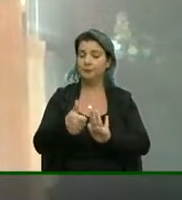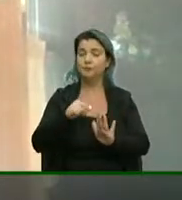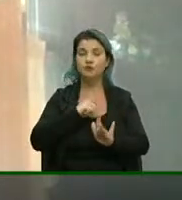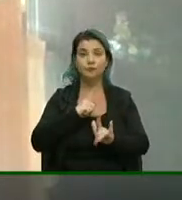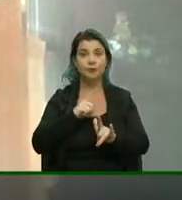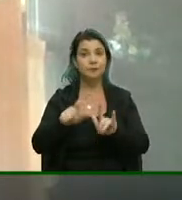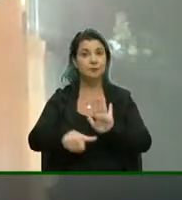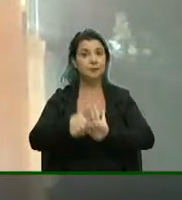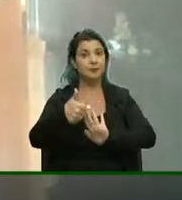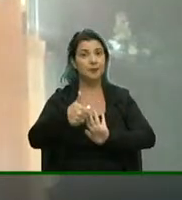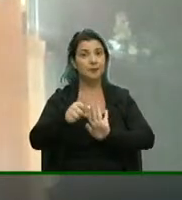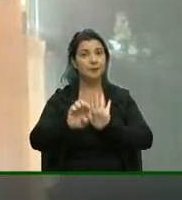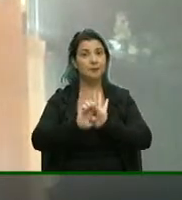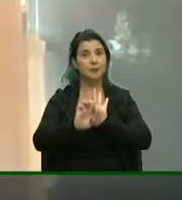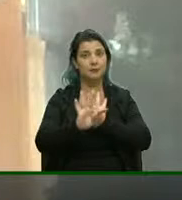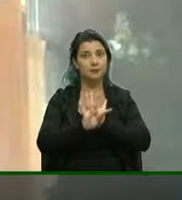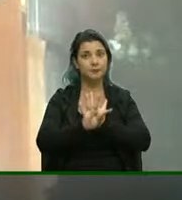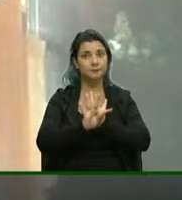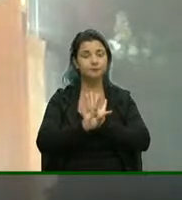e